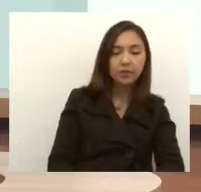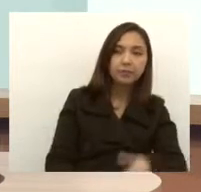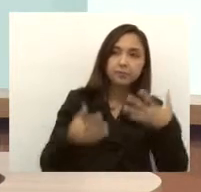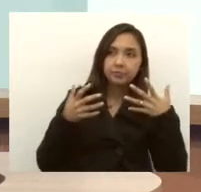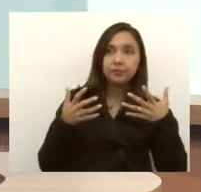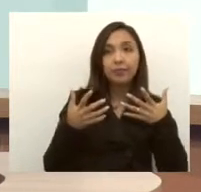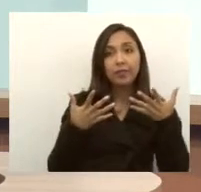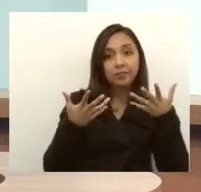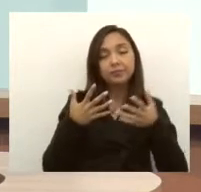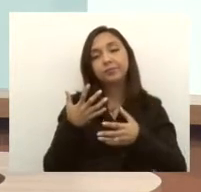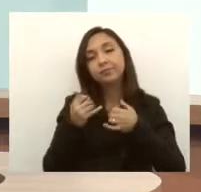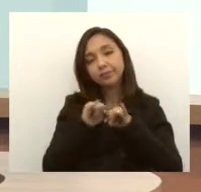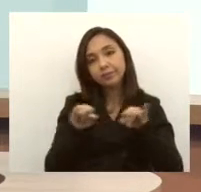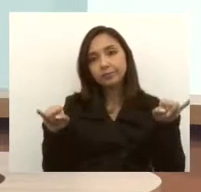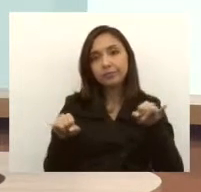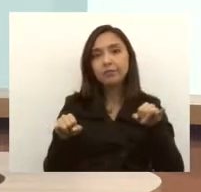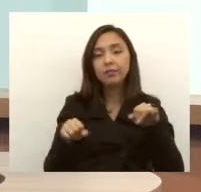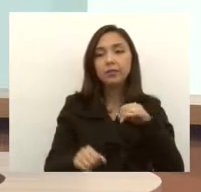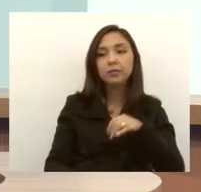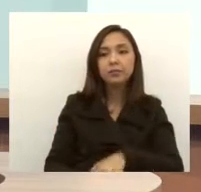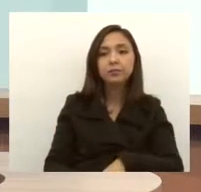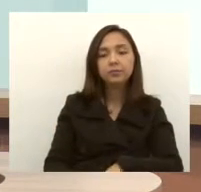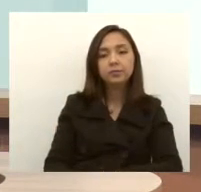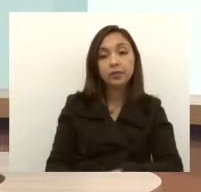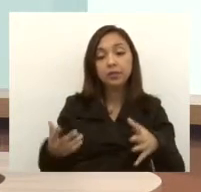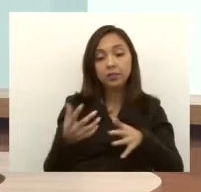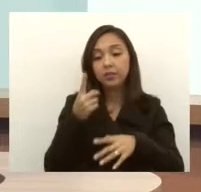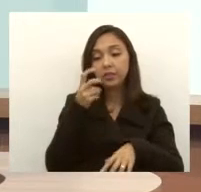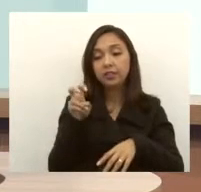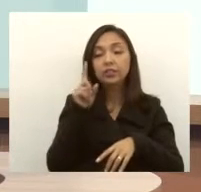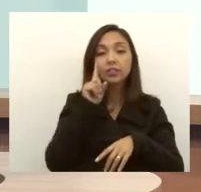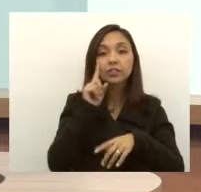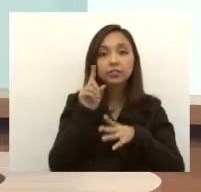dizer de que nesses 15 dias,